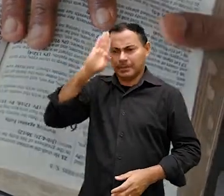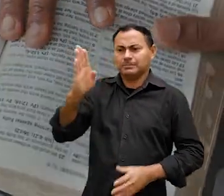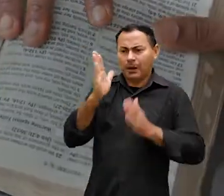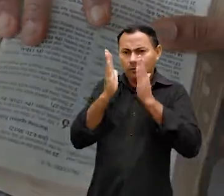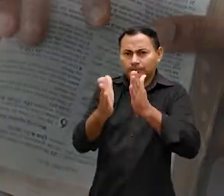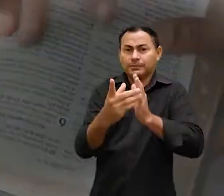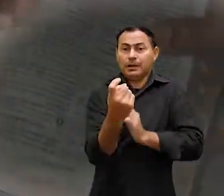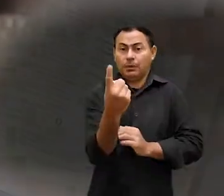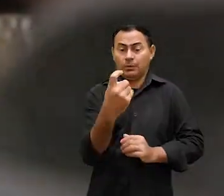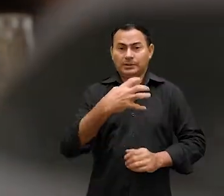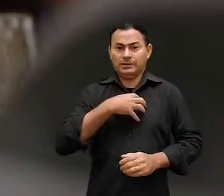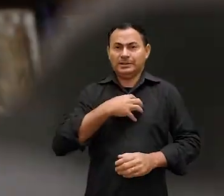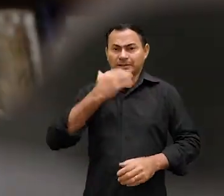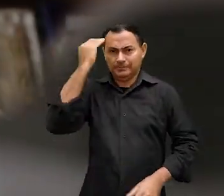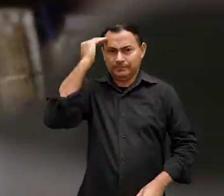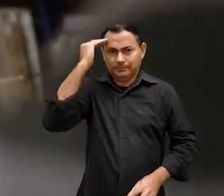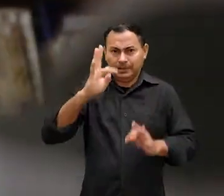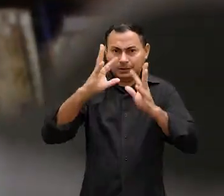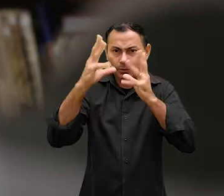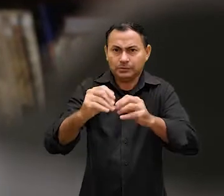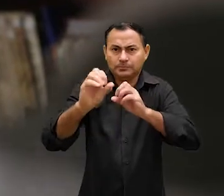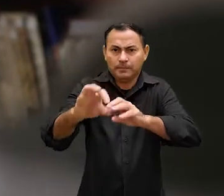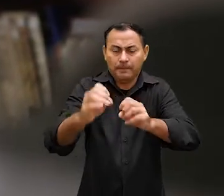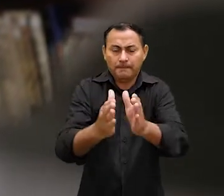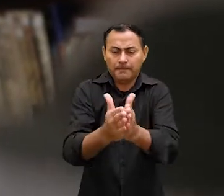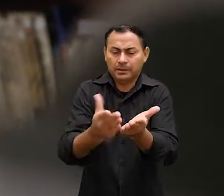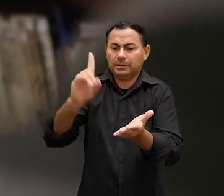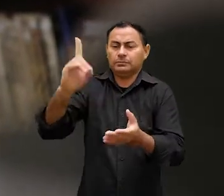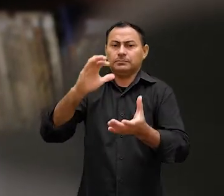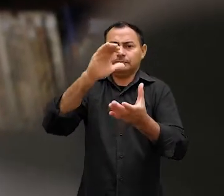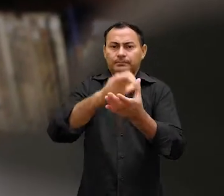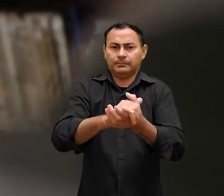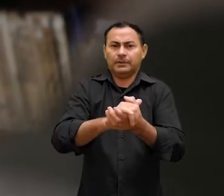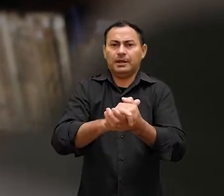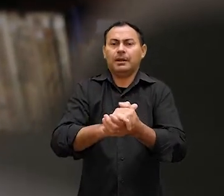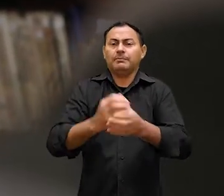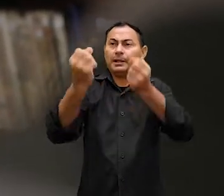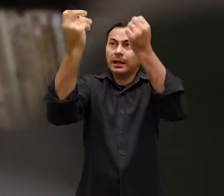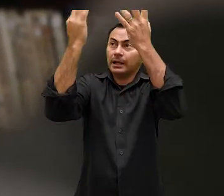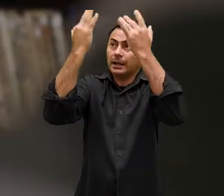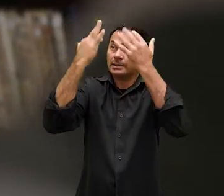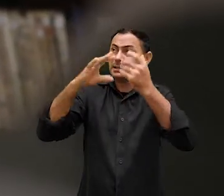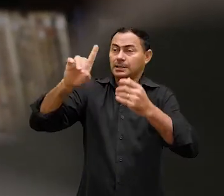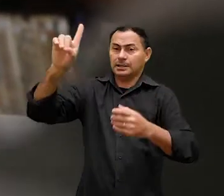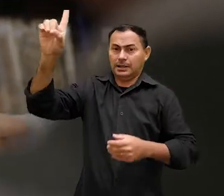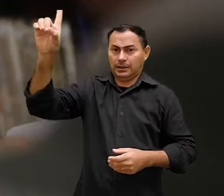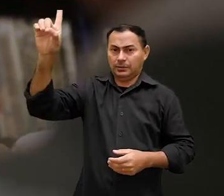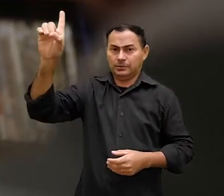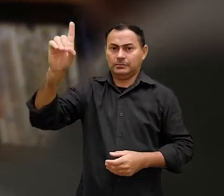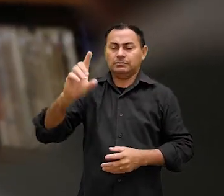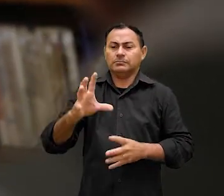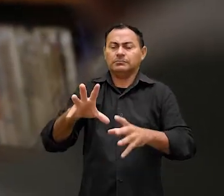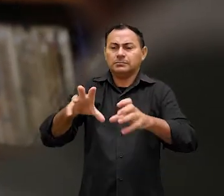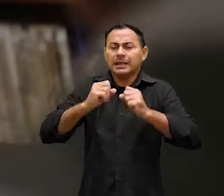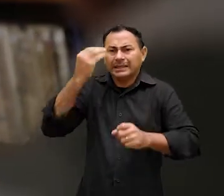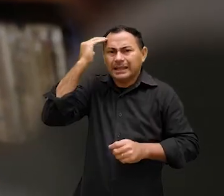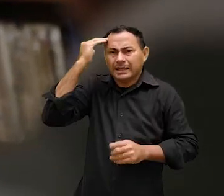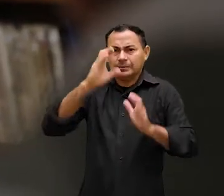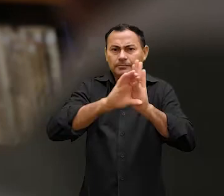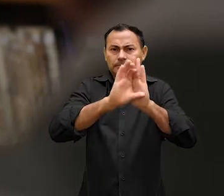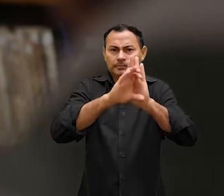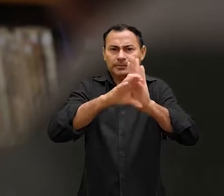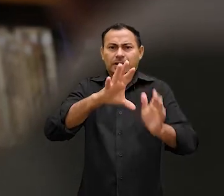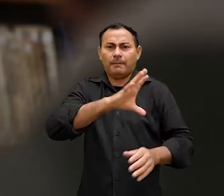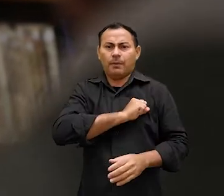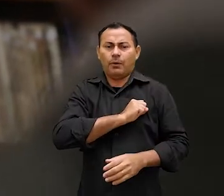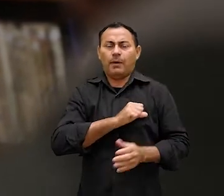A única maneira de entender todo o ensinamento bíblico sobre o casamento é, pela graça de Deus, captar este conceito de